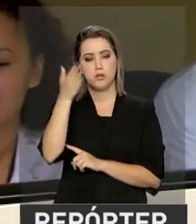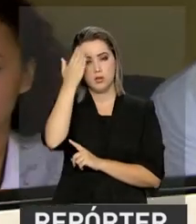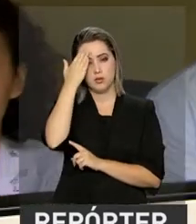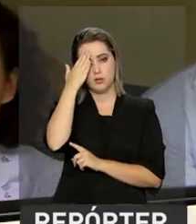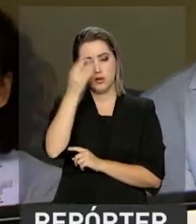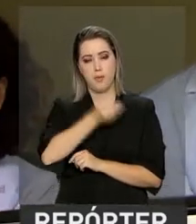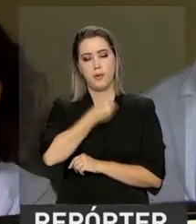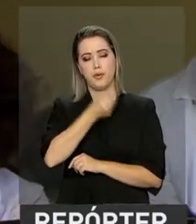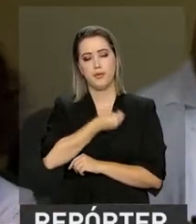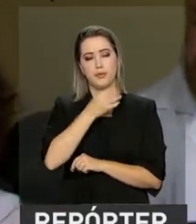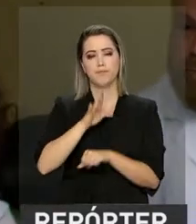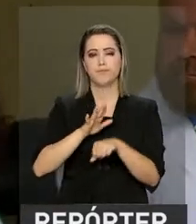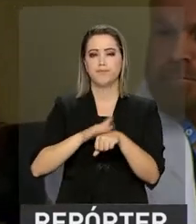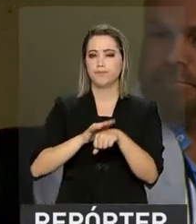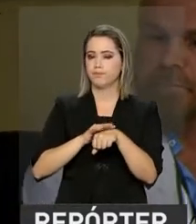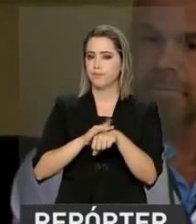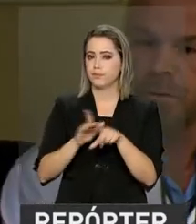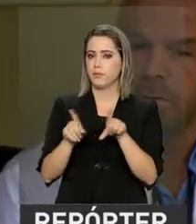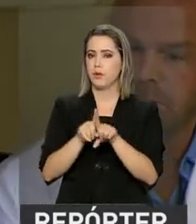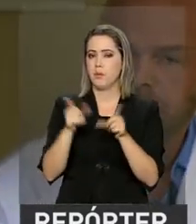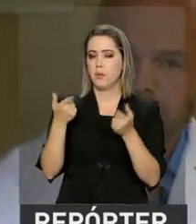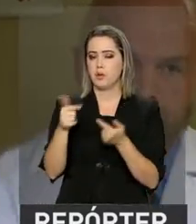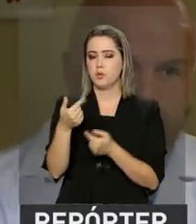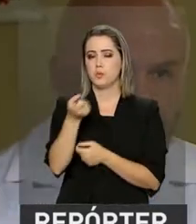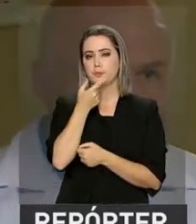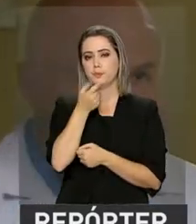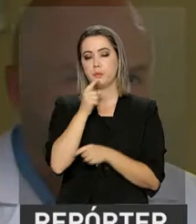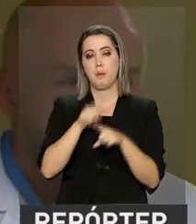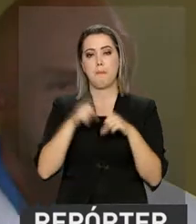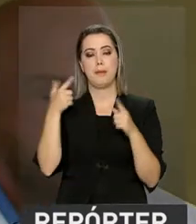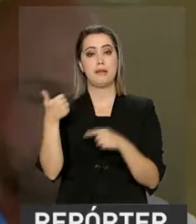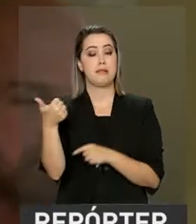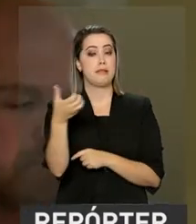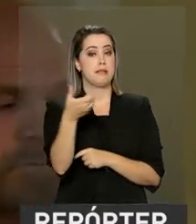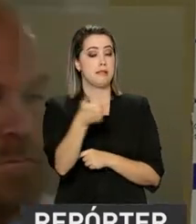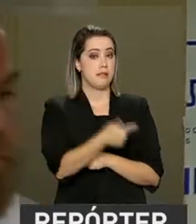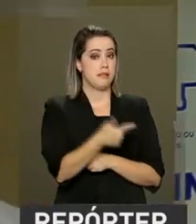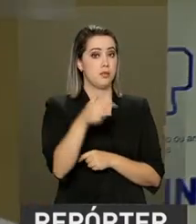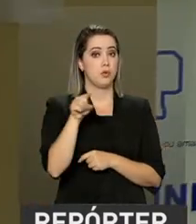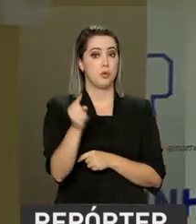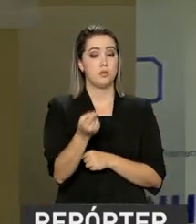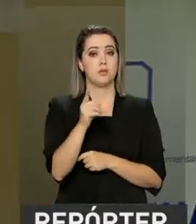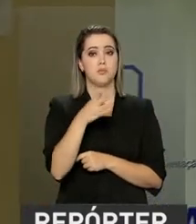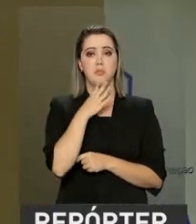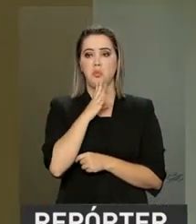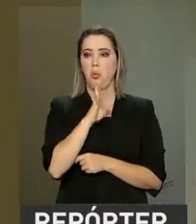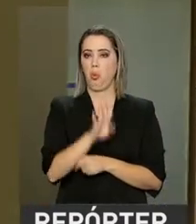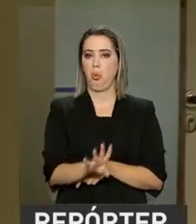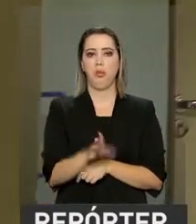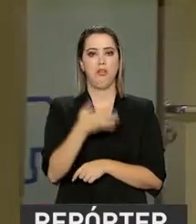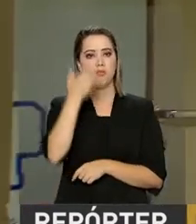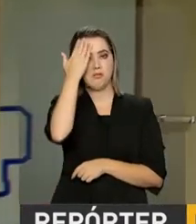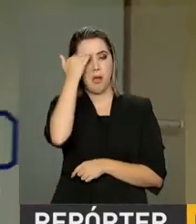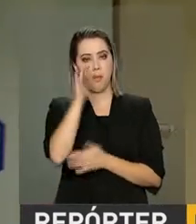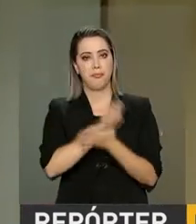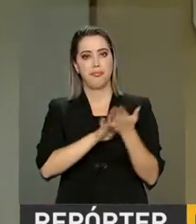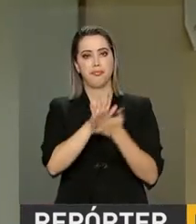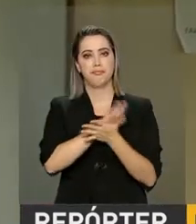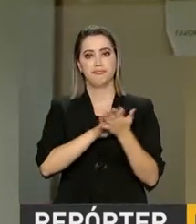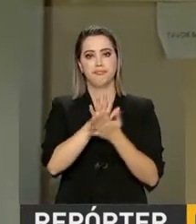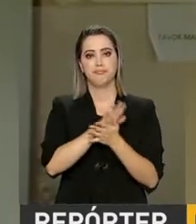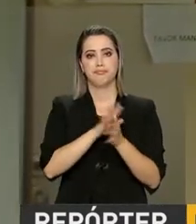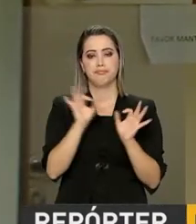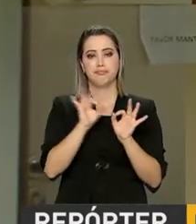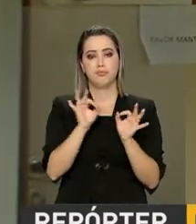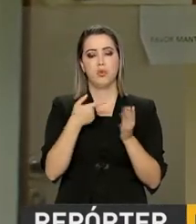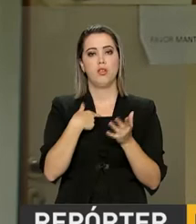convivem com o vírus mas ainda não tomou o coquetel já cerca de 112 mil desconhecem que são soropositivos são